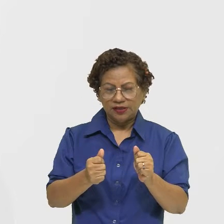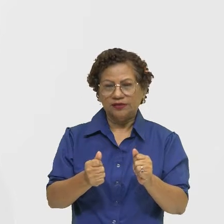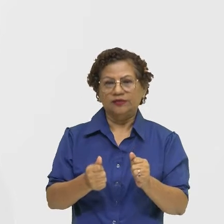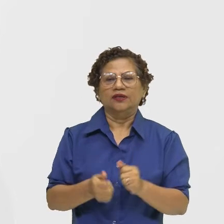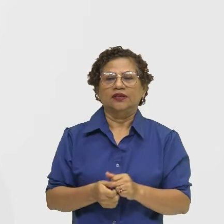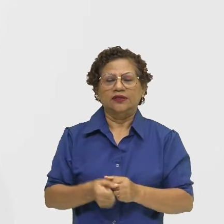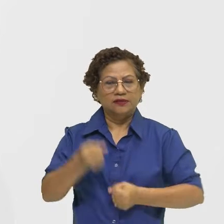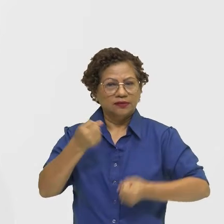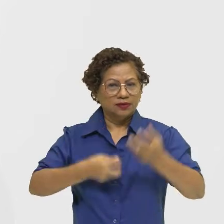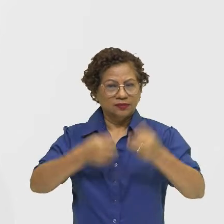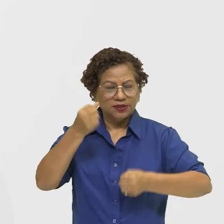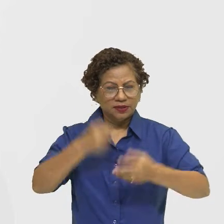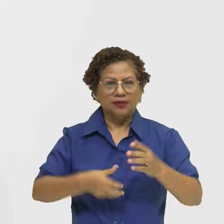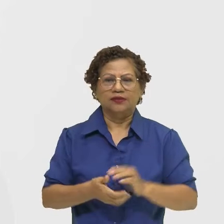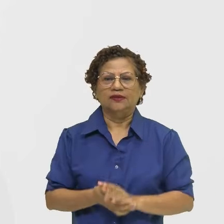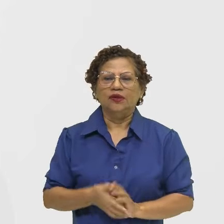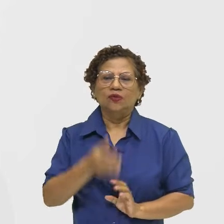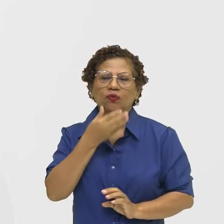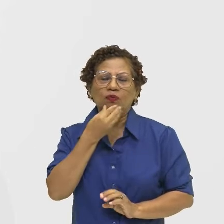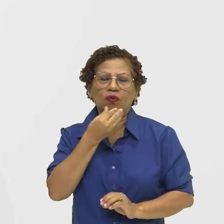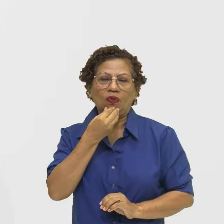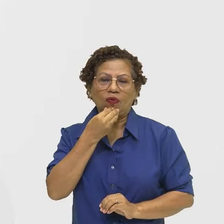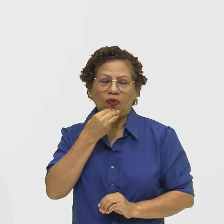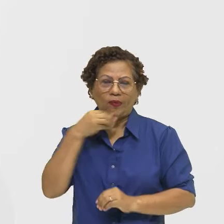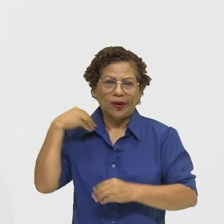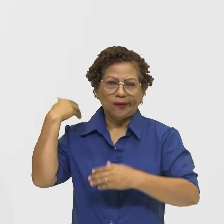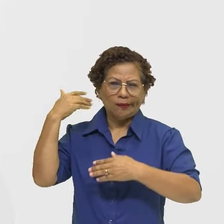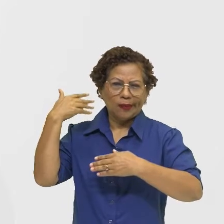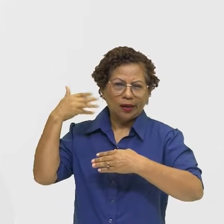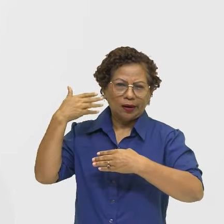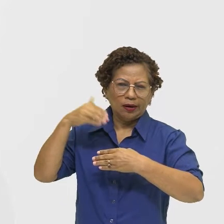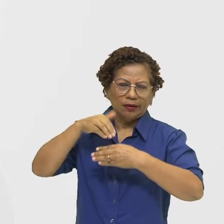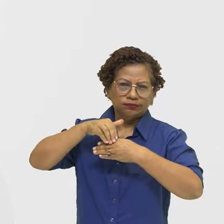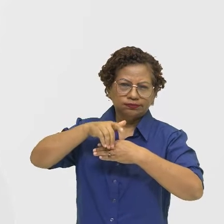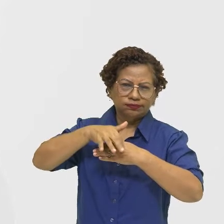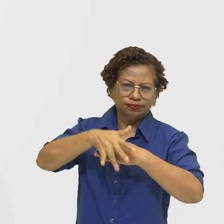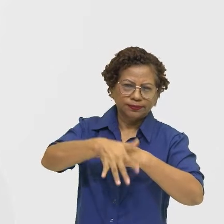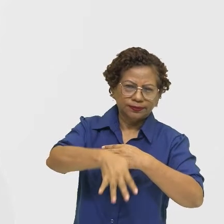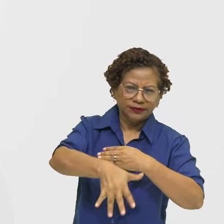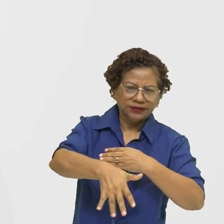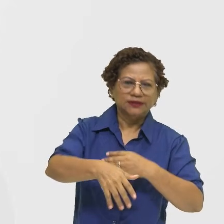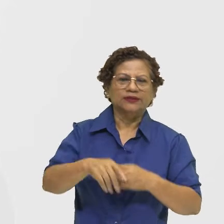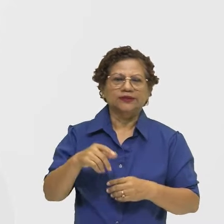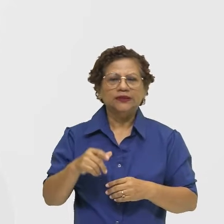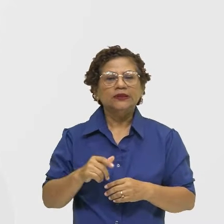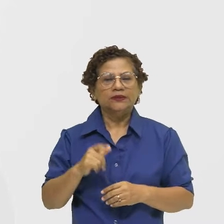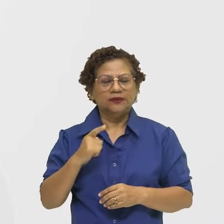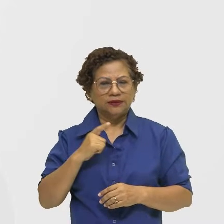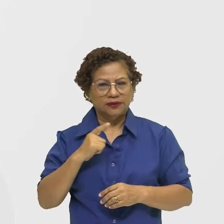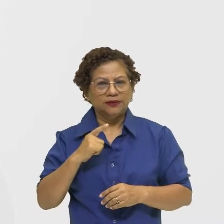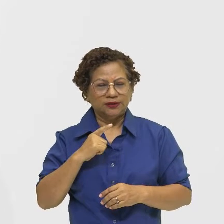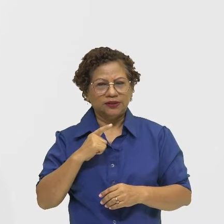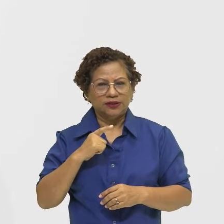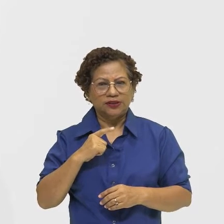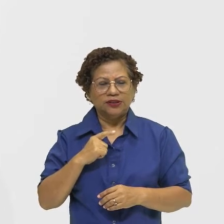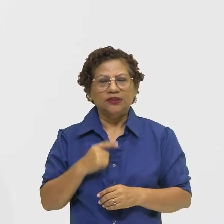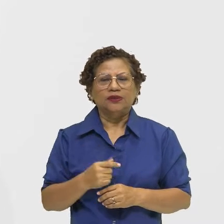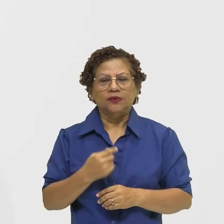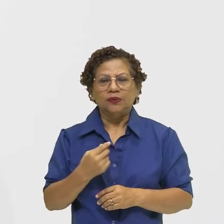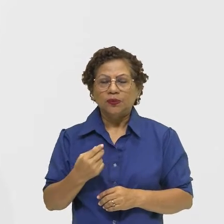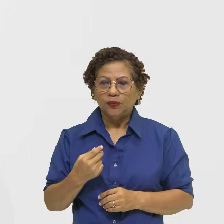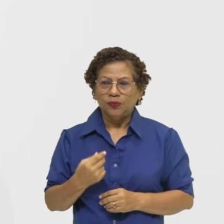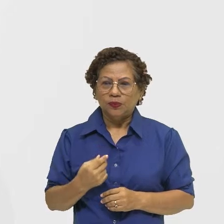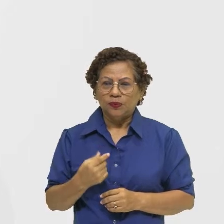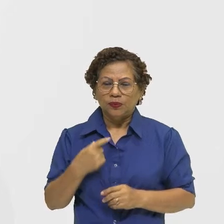falando, do homem da pré-história, pelo menos a que foi encontrada, é conservada em grande parte, é representada